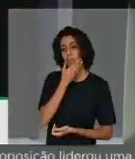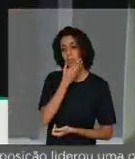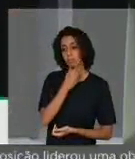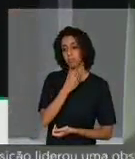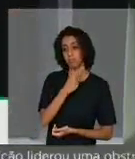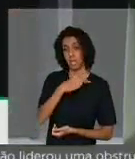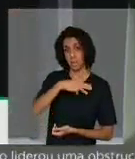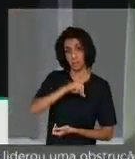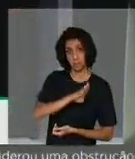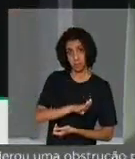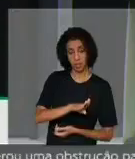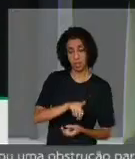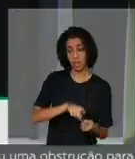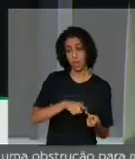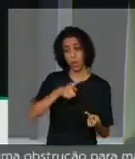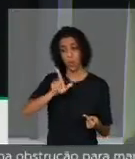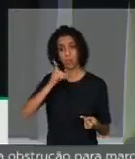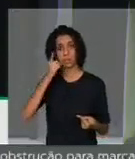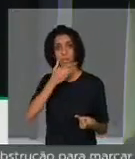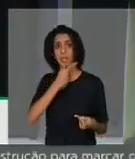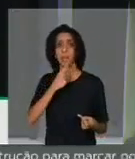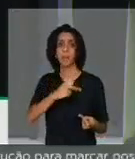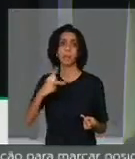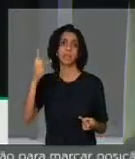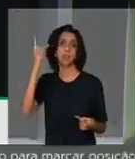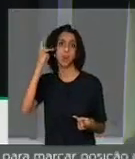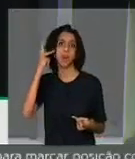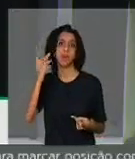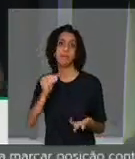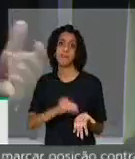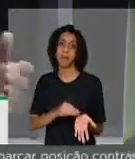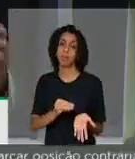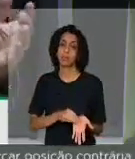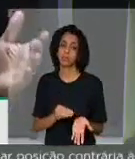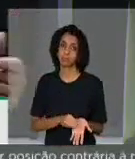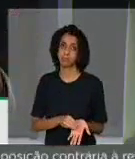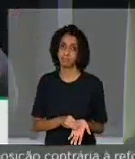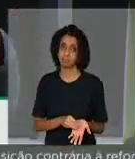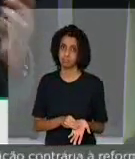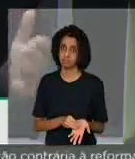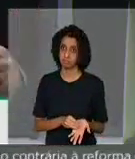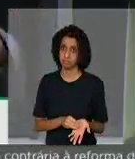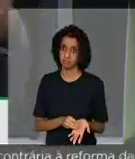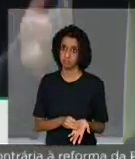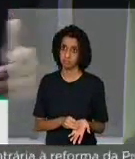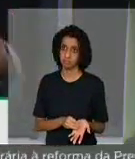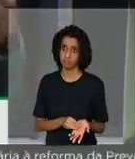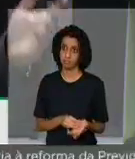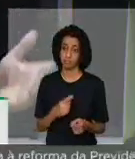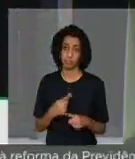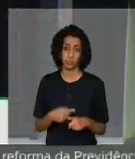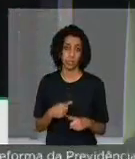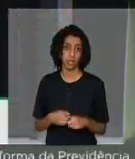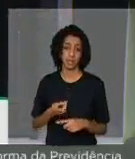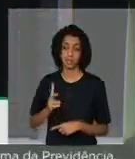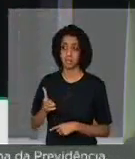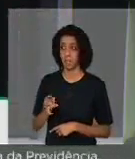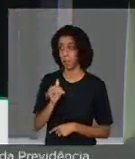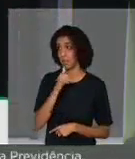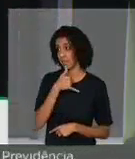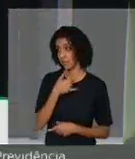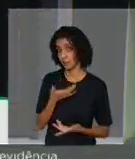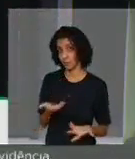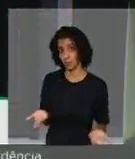do Rio e de um parlamentar do PP de São Paulo, vivendo a condição que é sempre dolorosa, trágica e